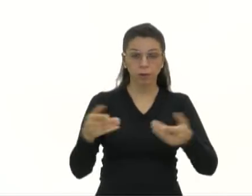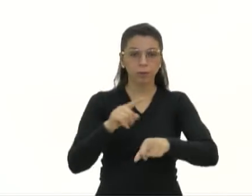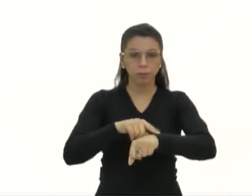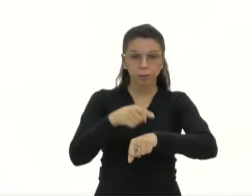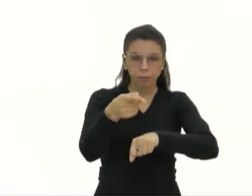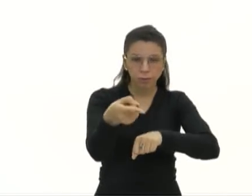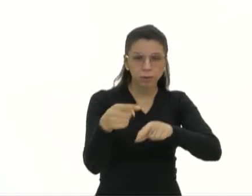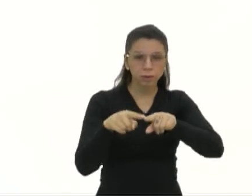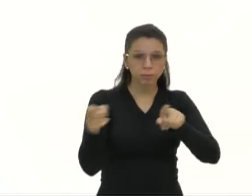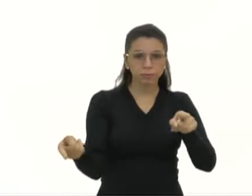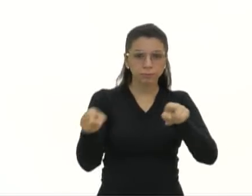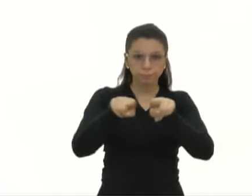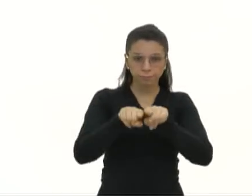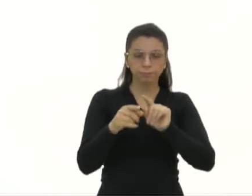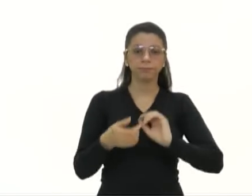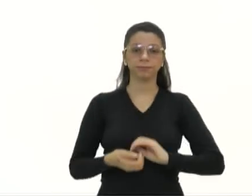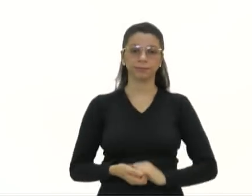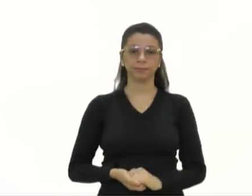volto.